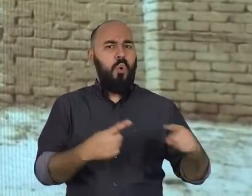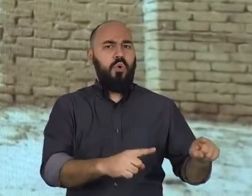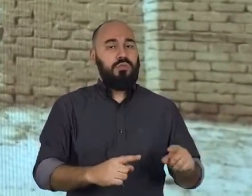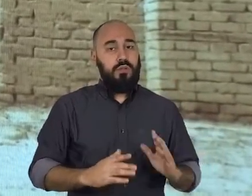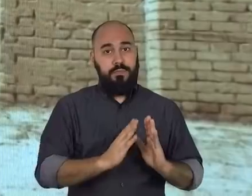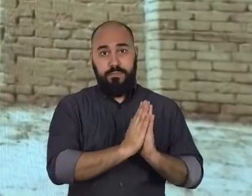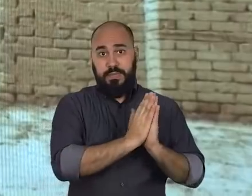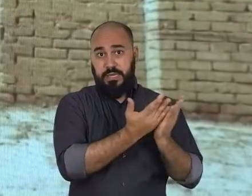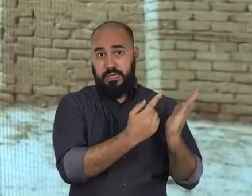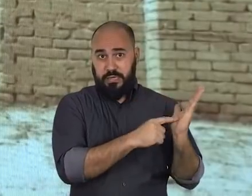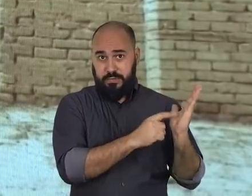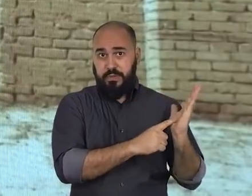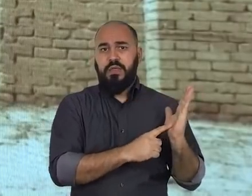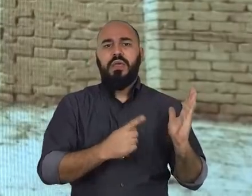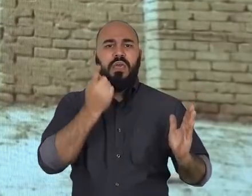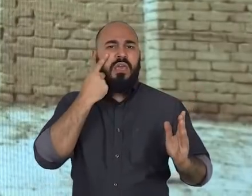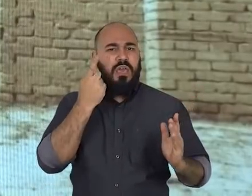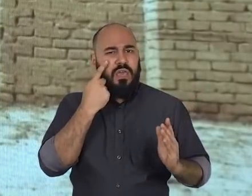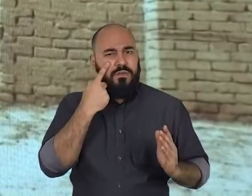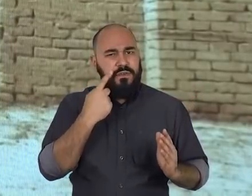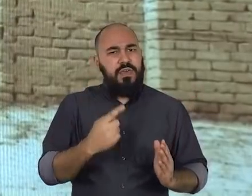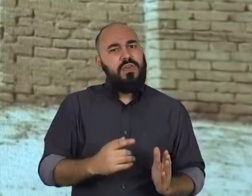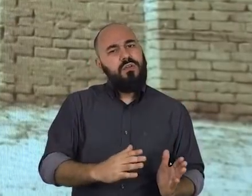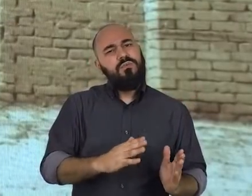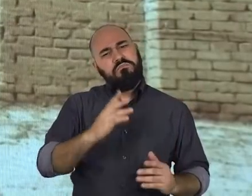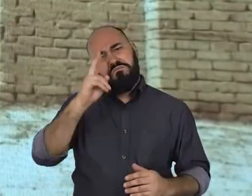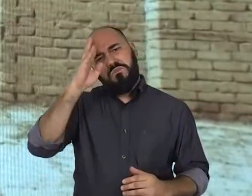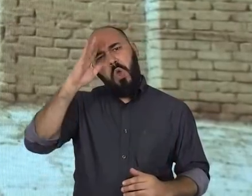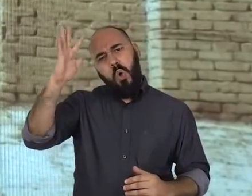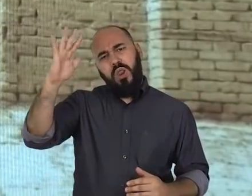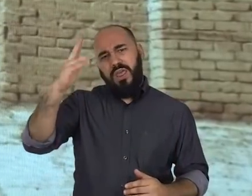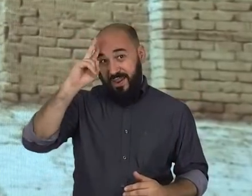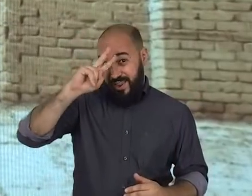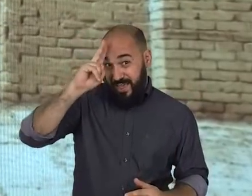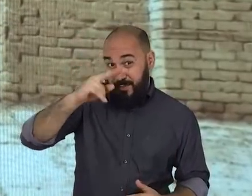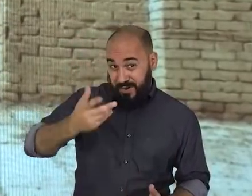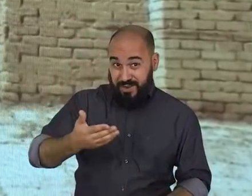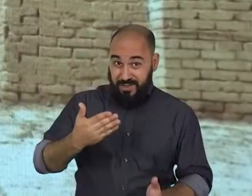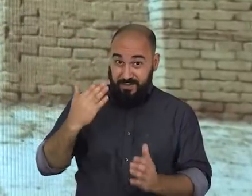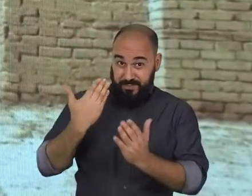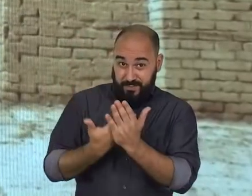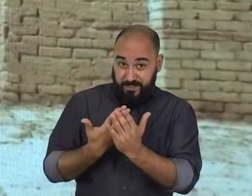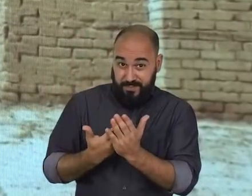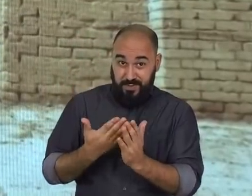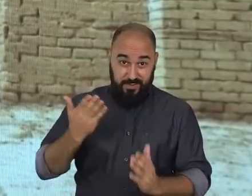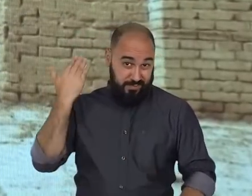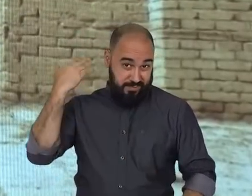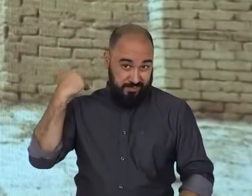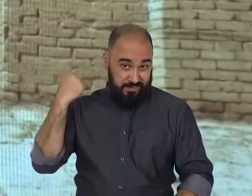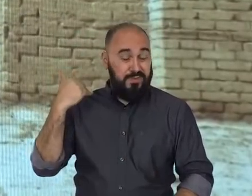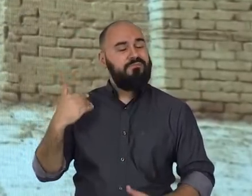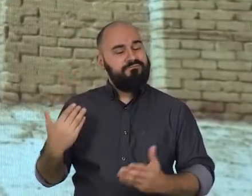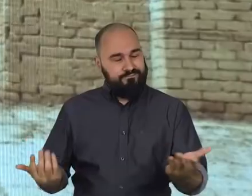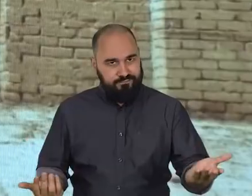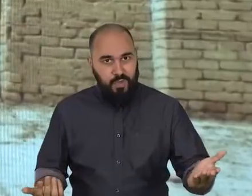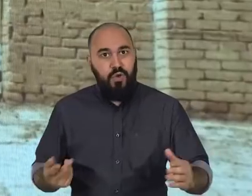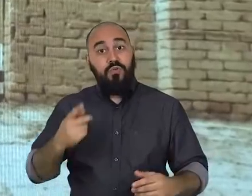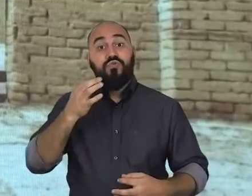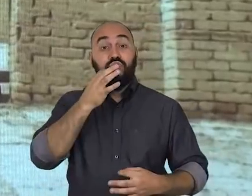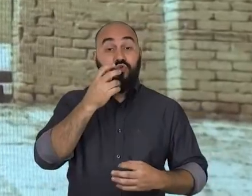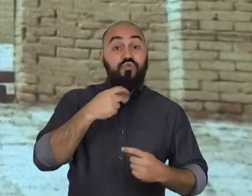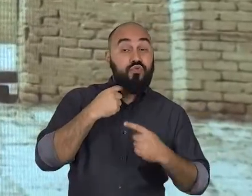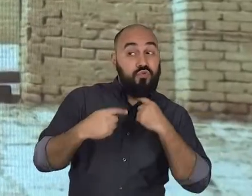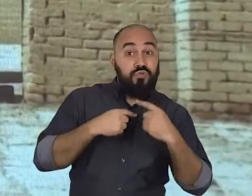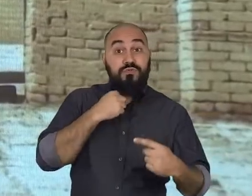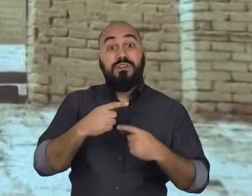reviveram aquela antiga teoria que eu mencionei no programa passado de Torrey, aquela que duvidava da historicidade do exílio